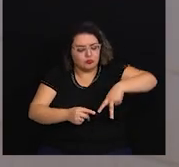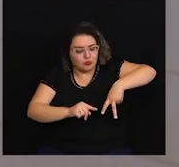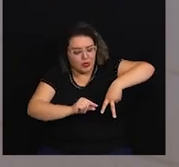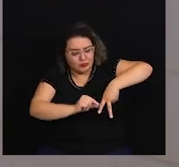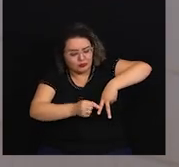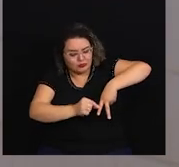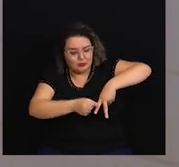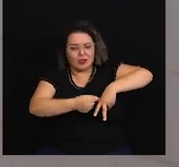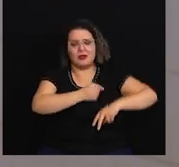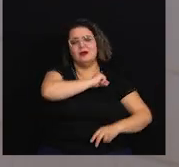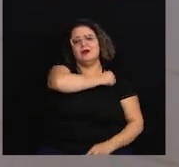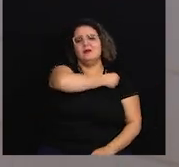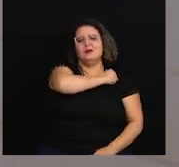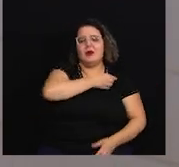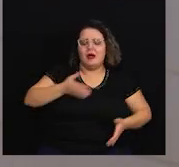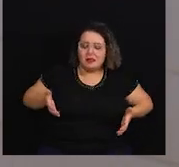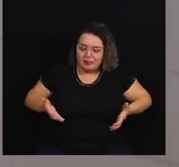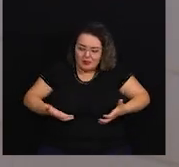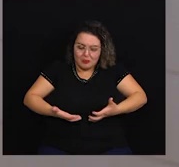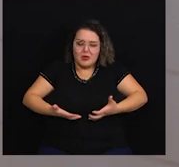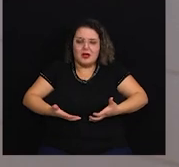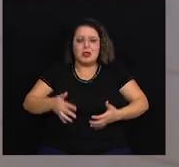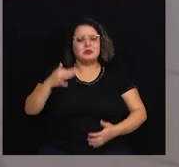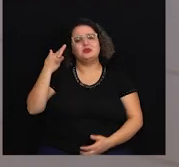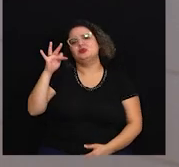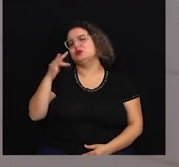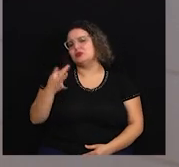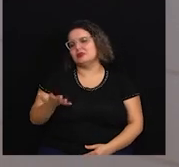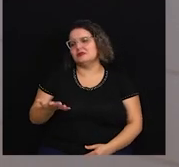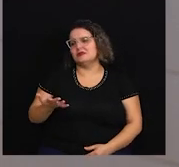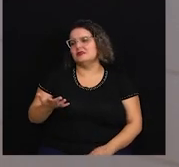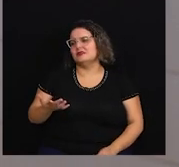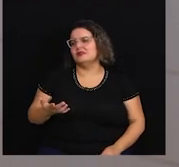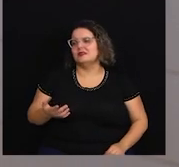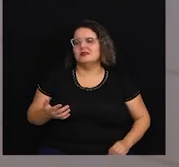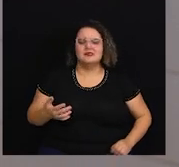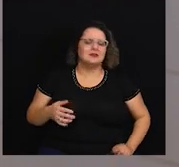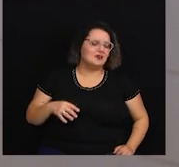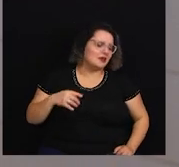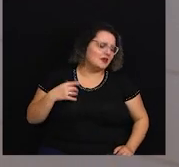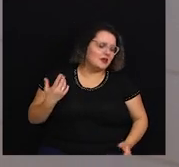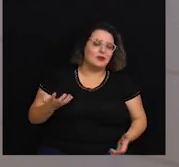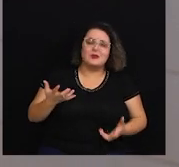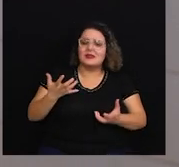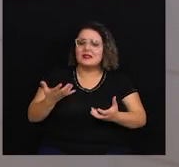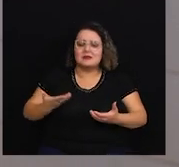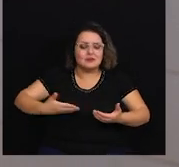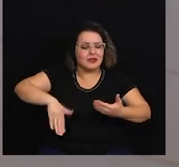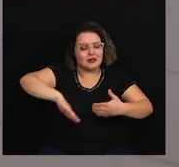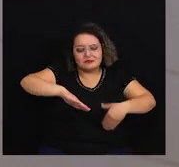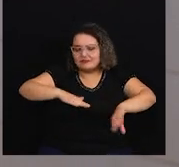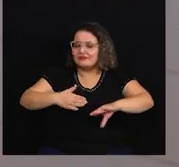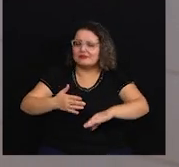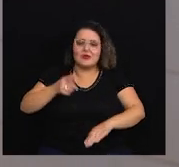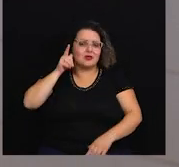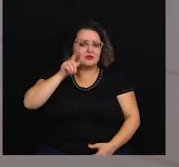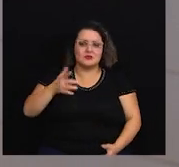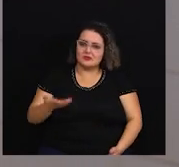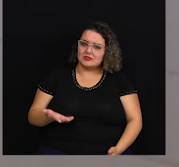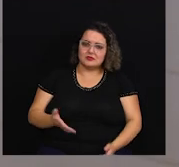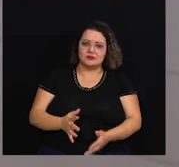parafuso no ombro na bacia do Solimões eu falar buscar Felipe louco para voltar para lutar mas não dá não dá para